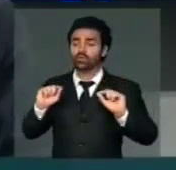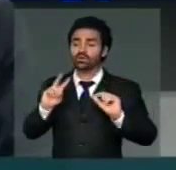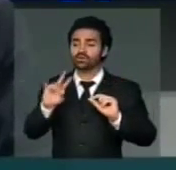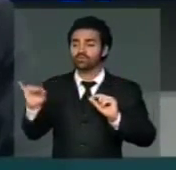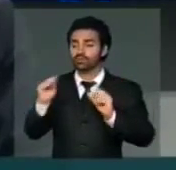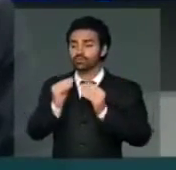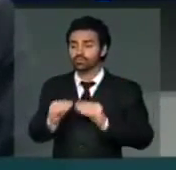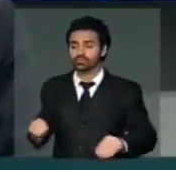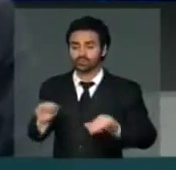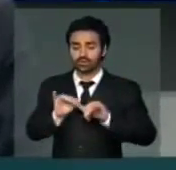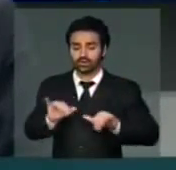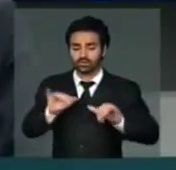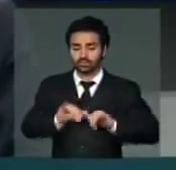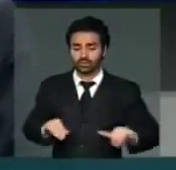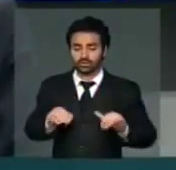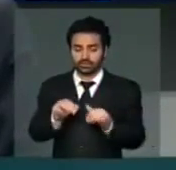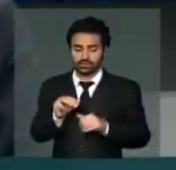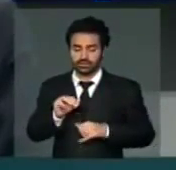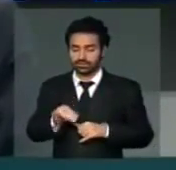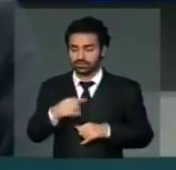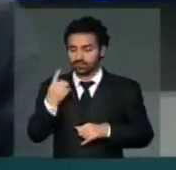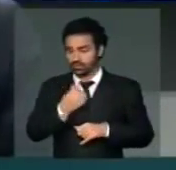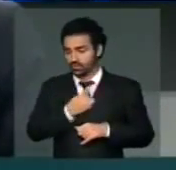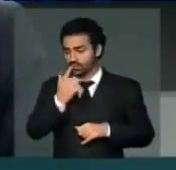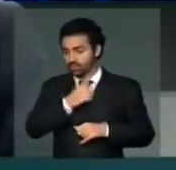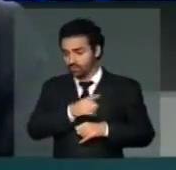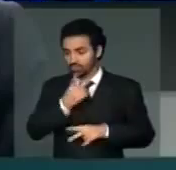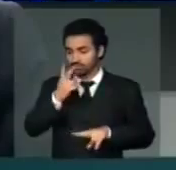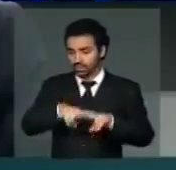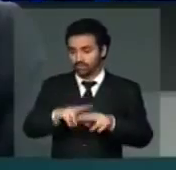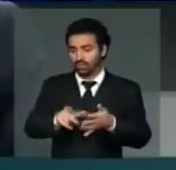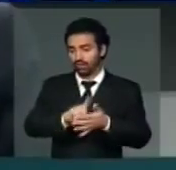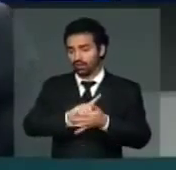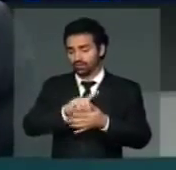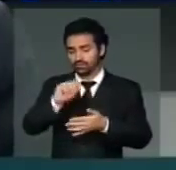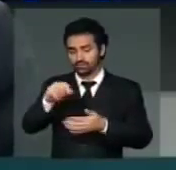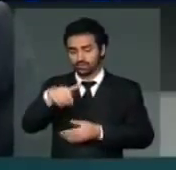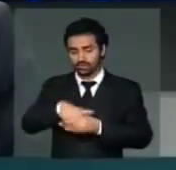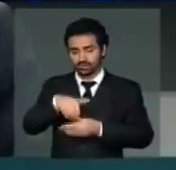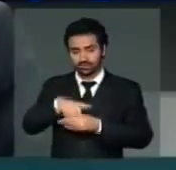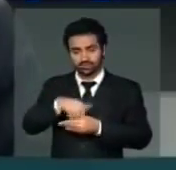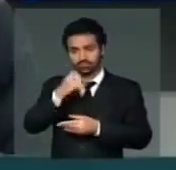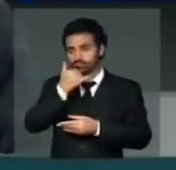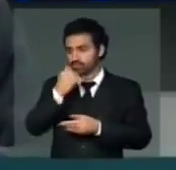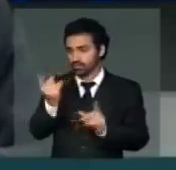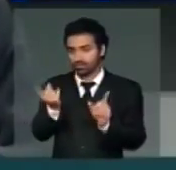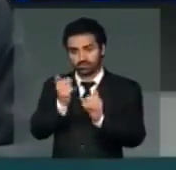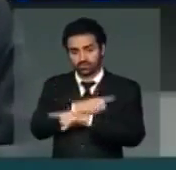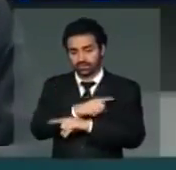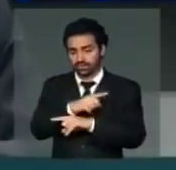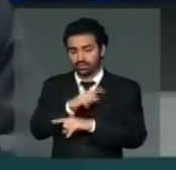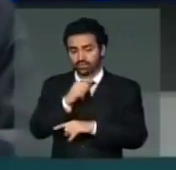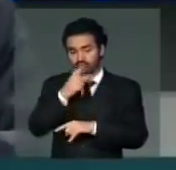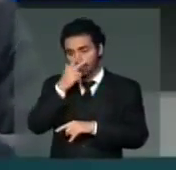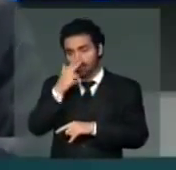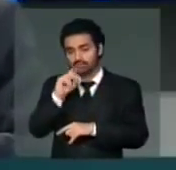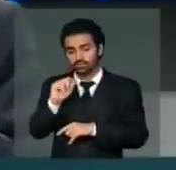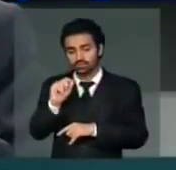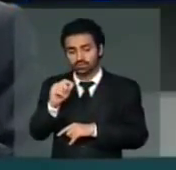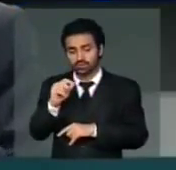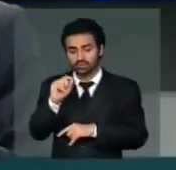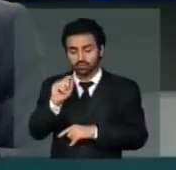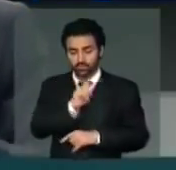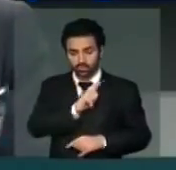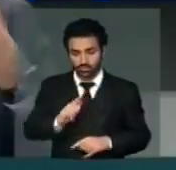prejudicaria a campanha se chegássemos à fase punitiva antes da eleição? Pelo contrário, eu entendo que seria algo que o